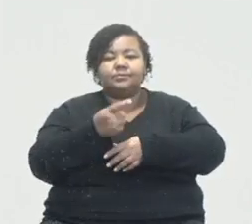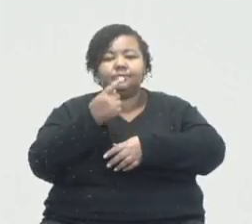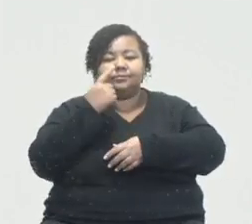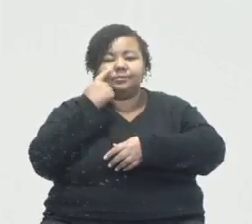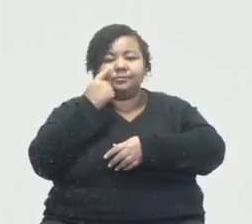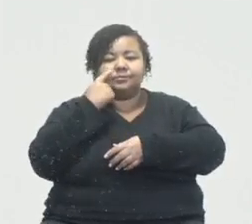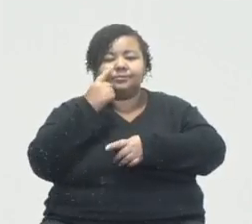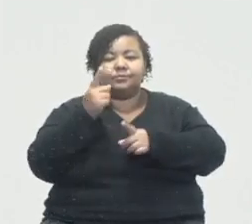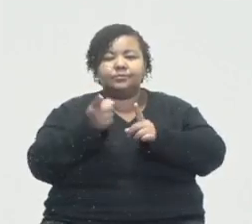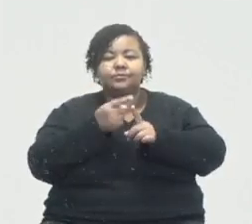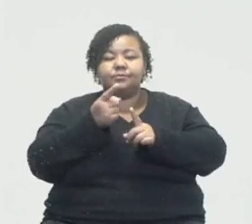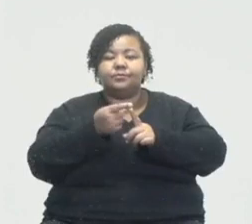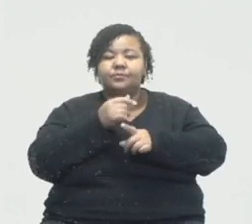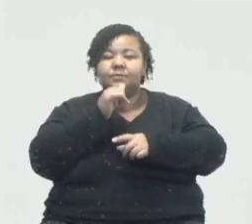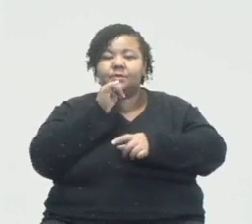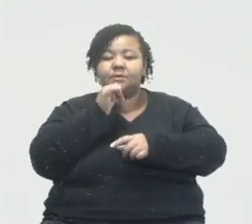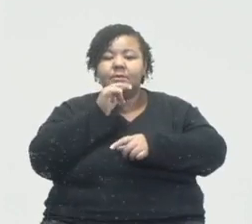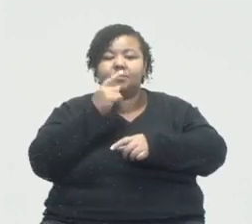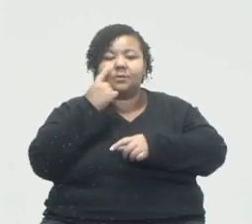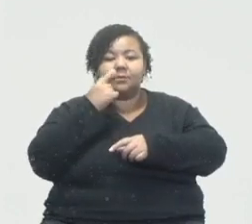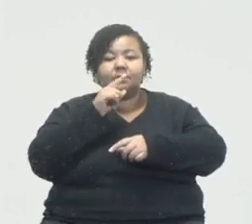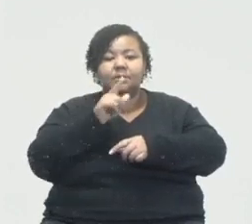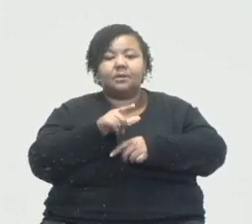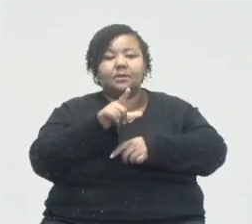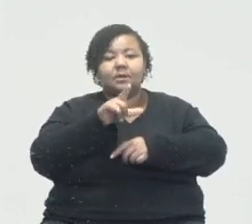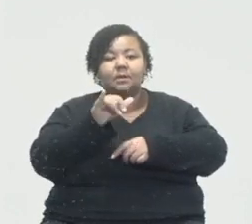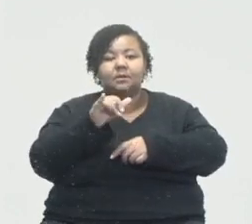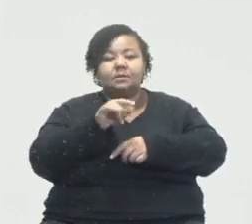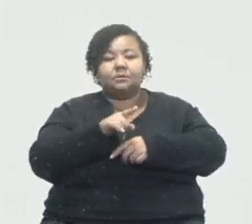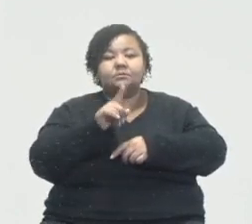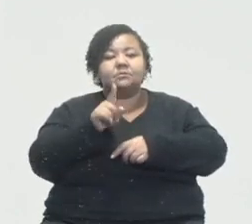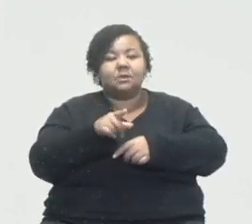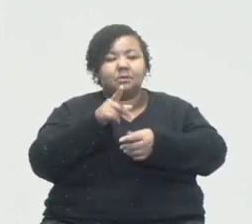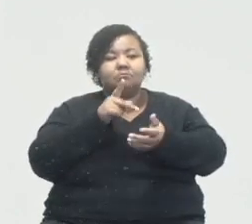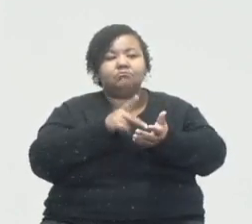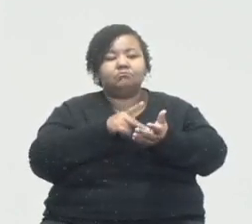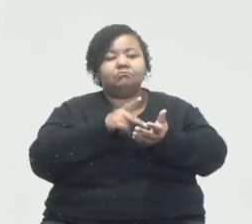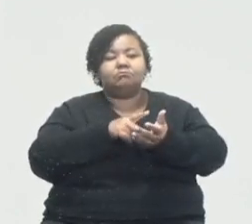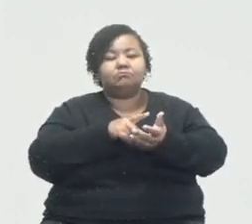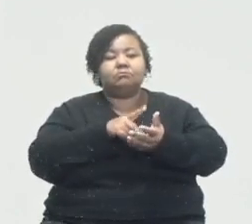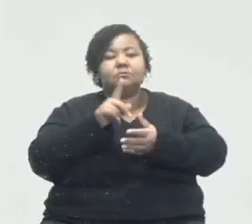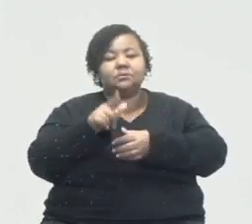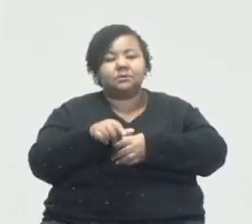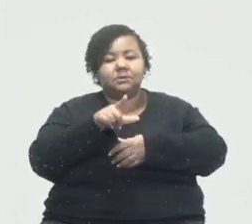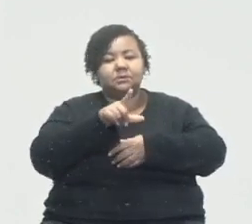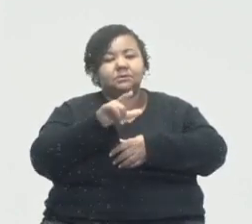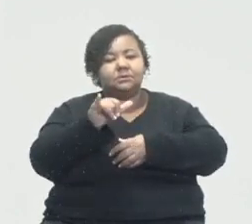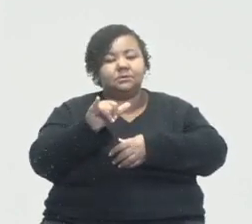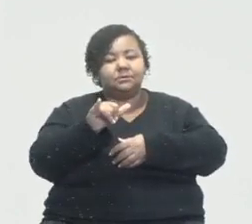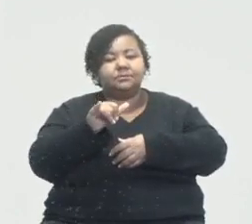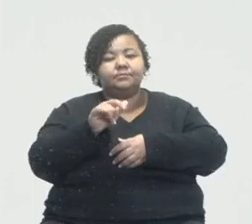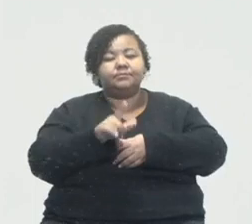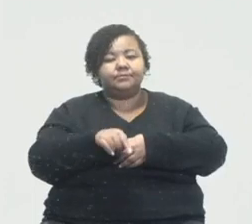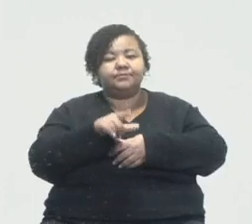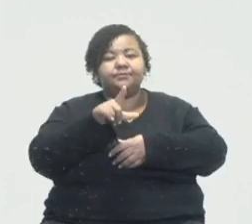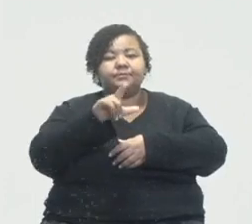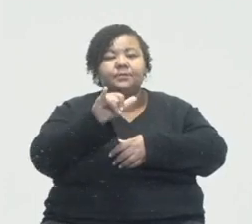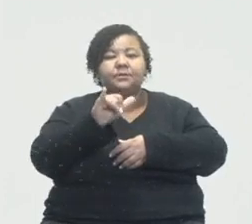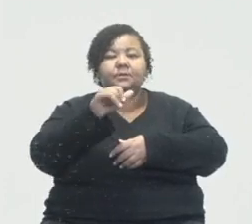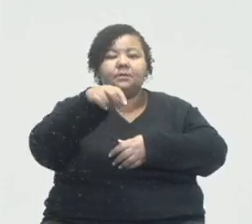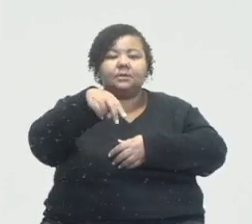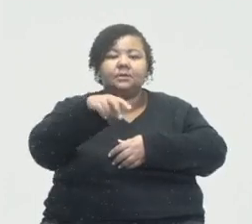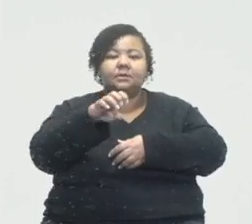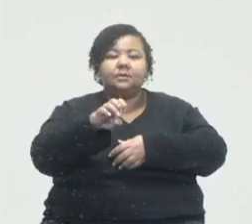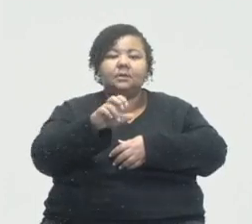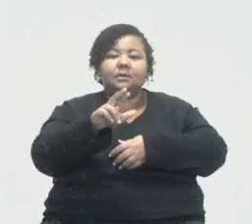primeiro caso, para ele ver se ele é Li, nós podemos constatar que realmente ele é linearmente independente.